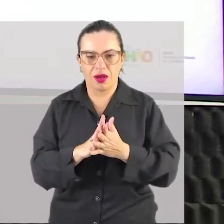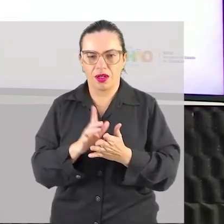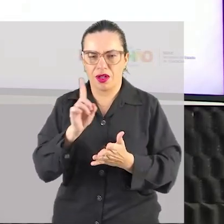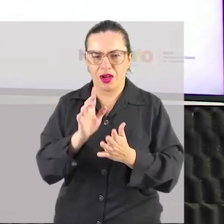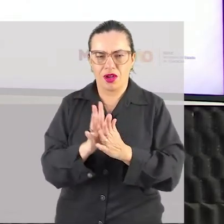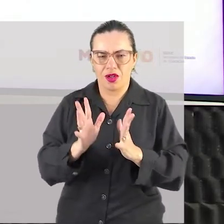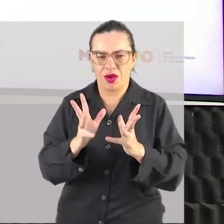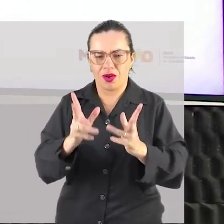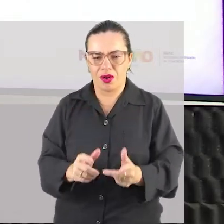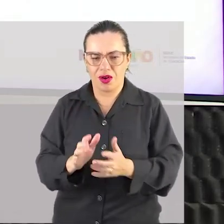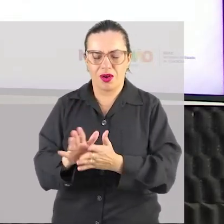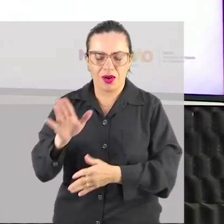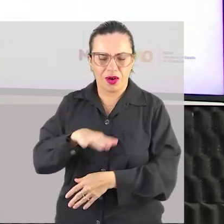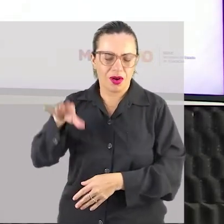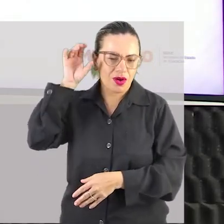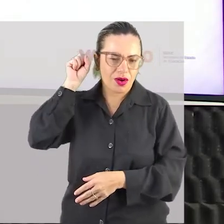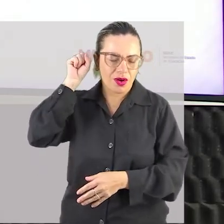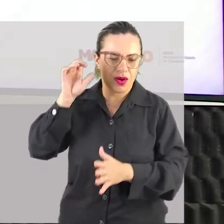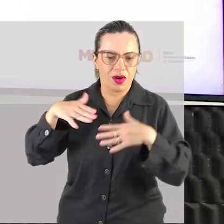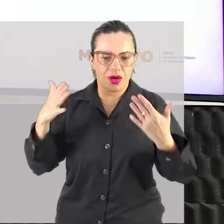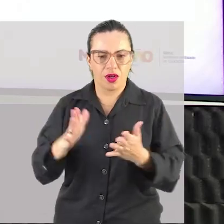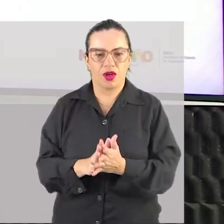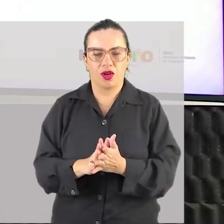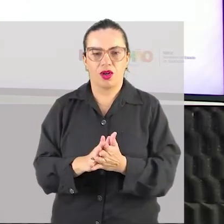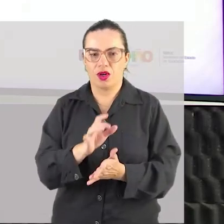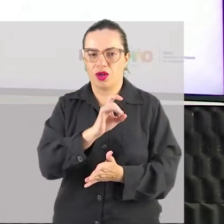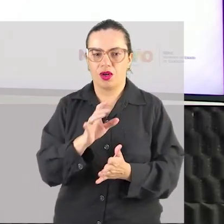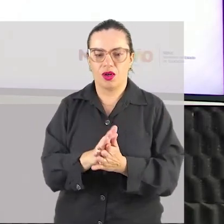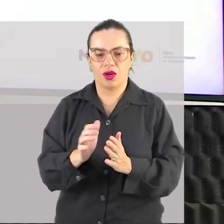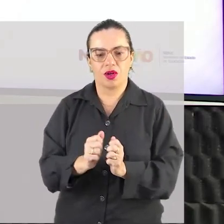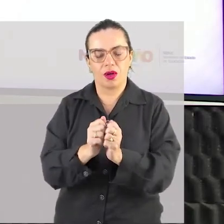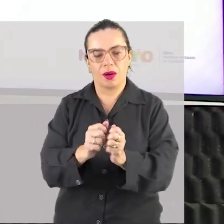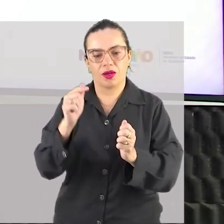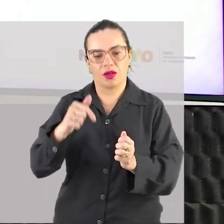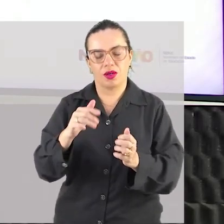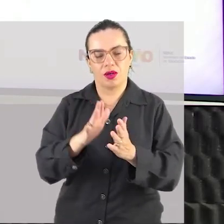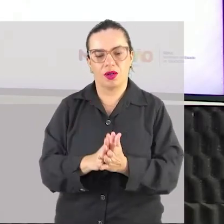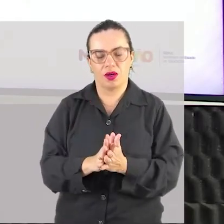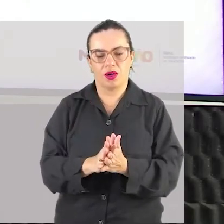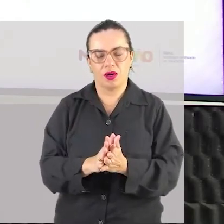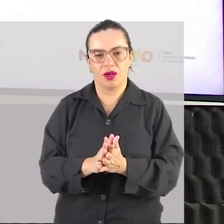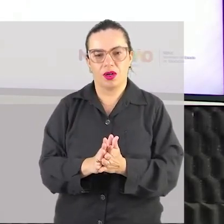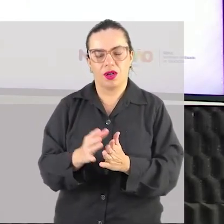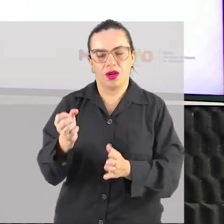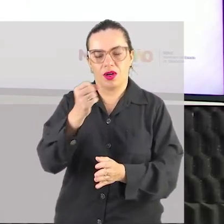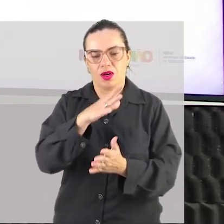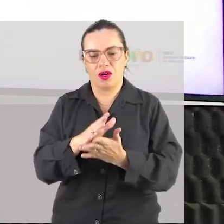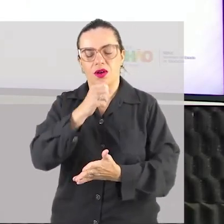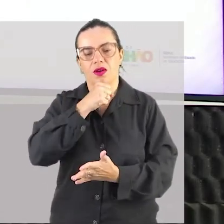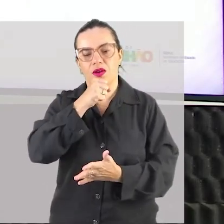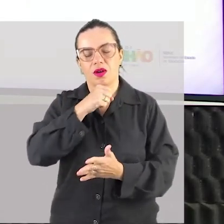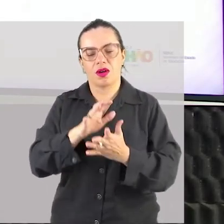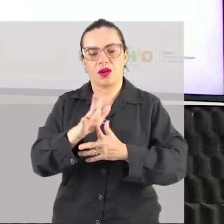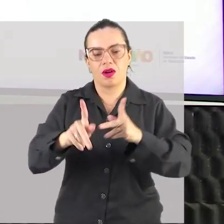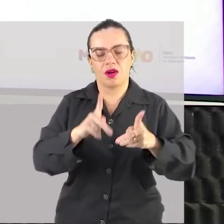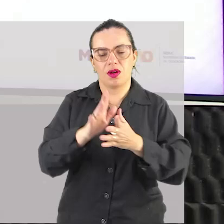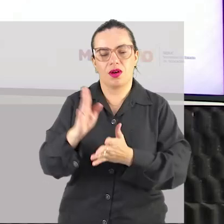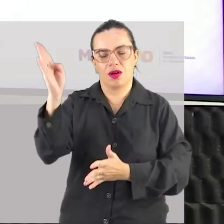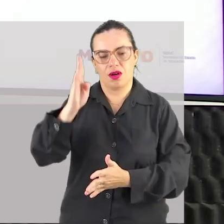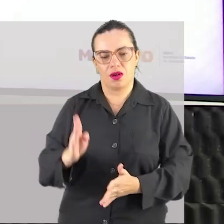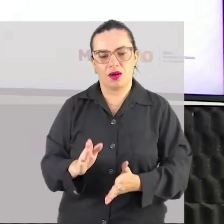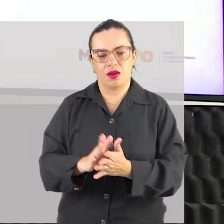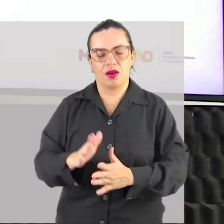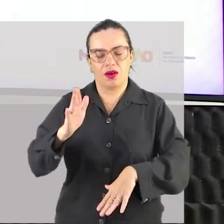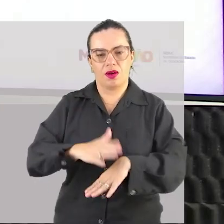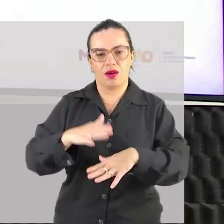senso trouxe grandes novidades pessoal o envelhecimento da população brasileira foi mais rápido do que o próprio IBGE esperava